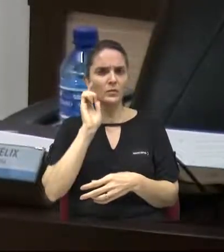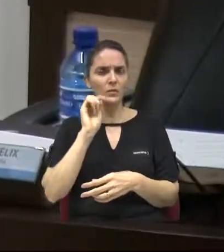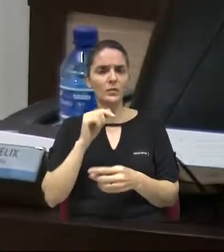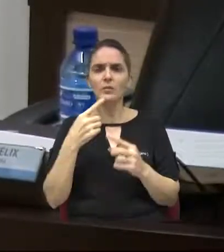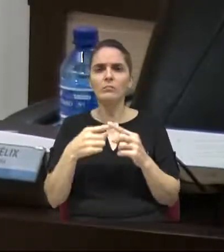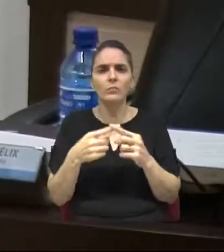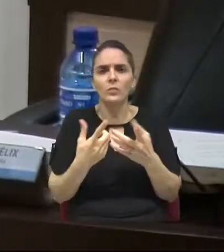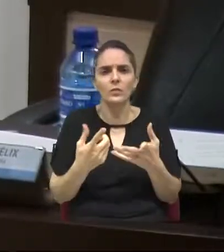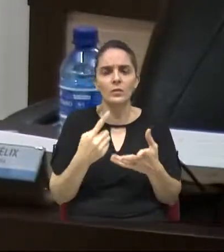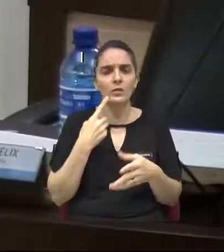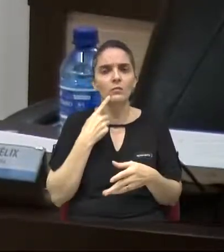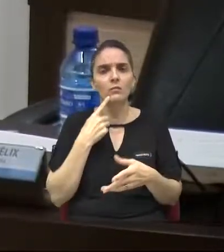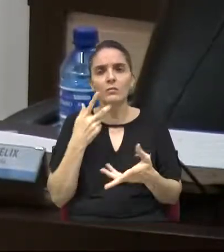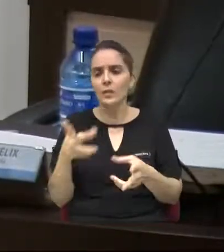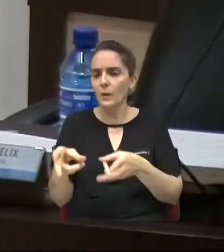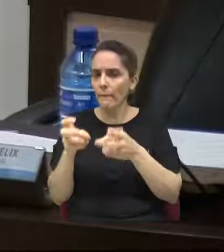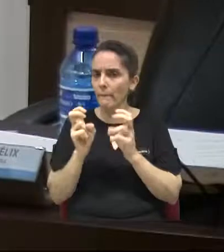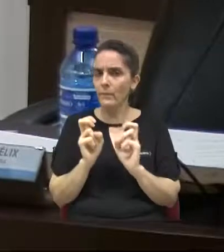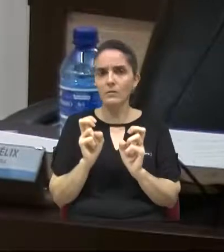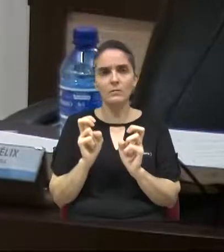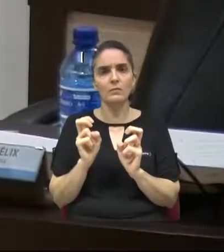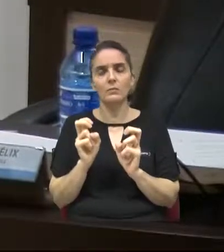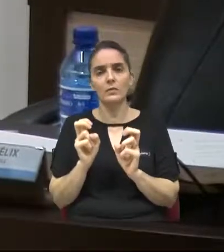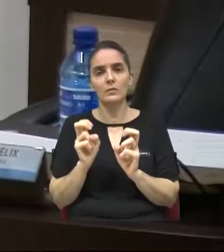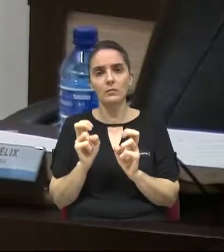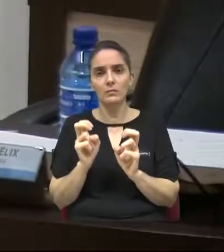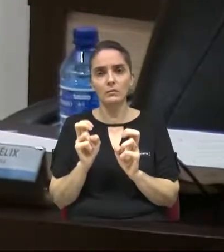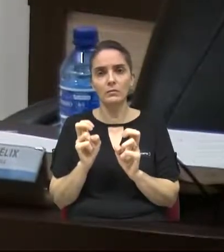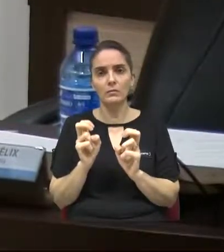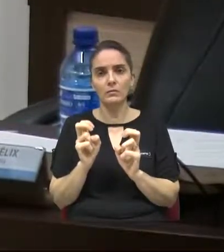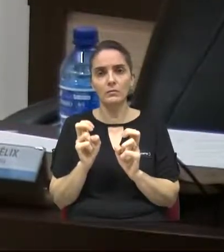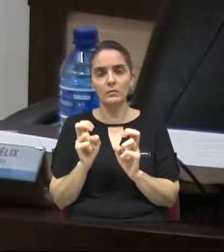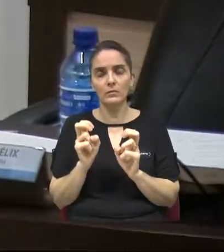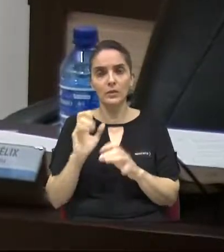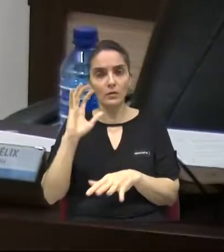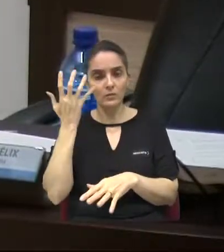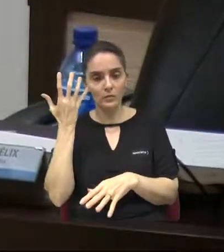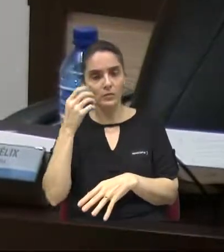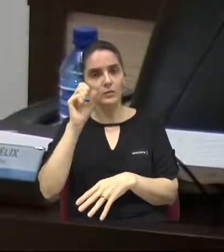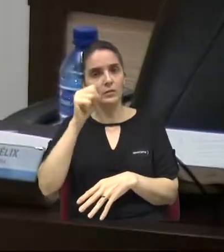a um ponto crucial que englobaria, sim,